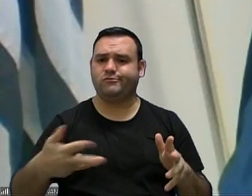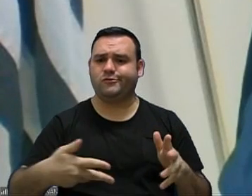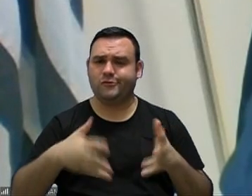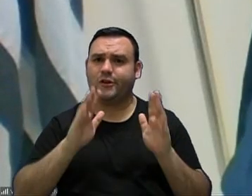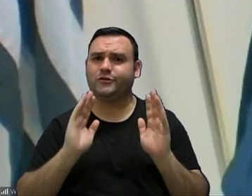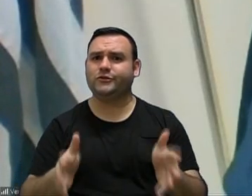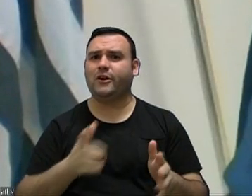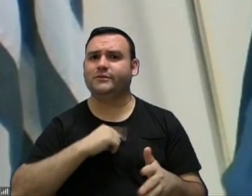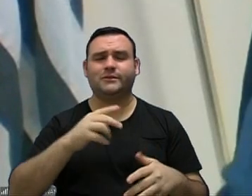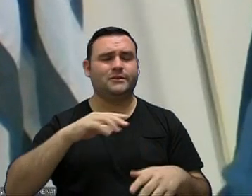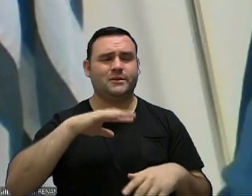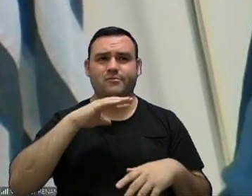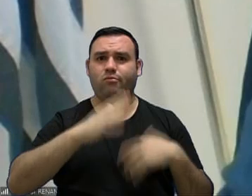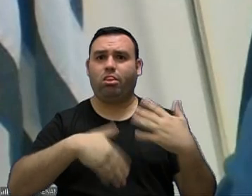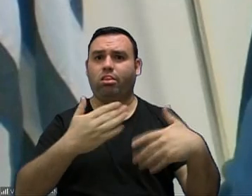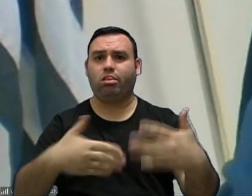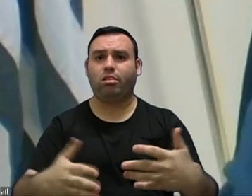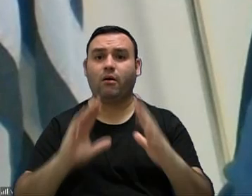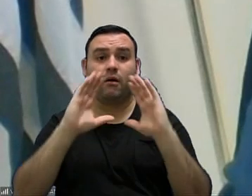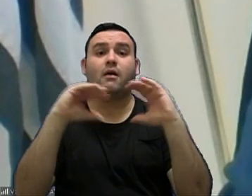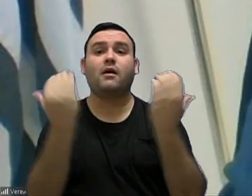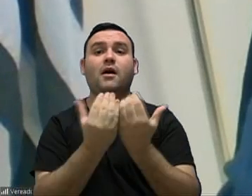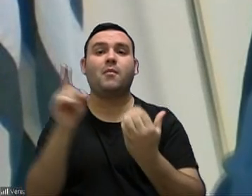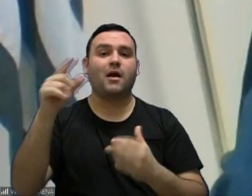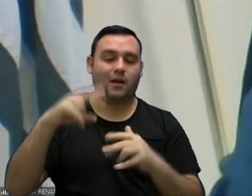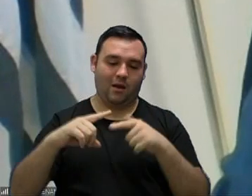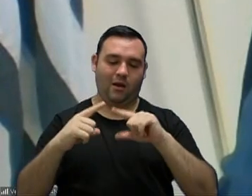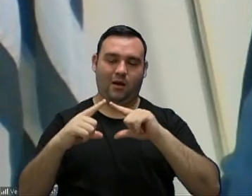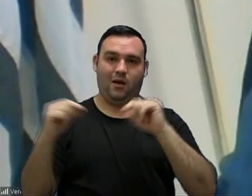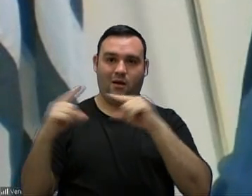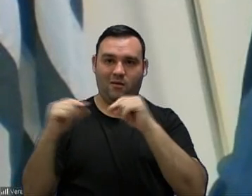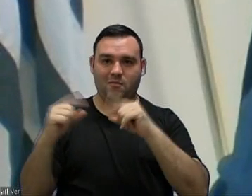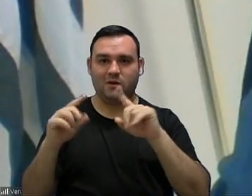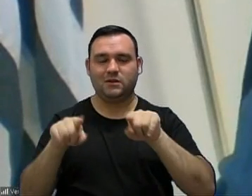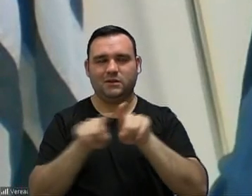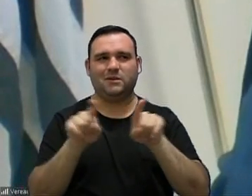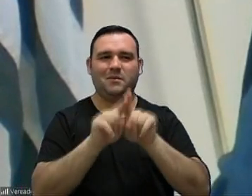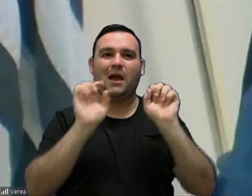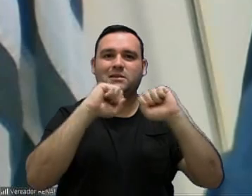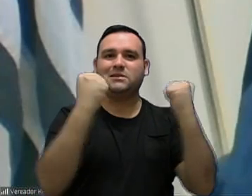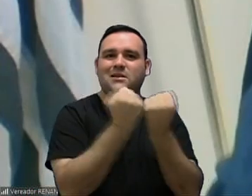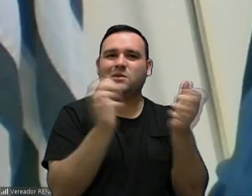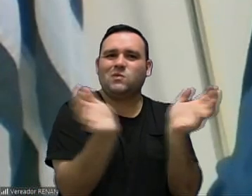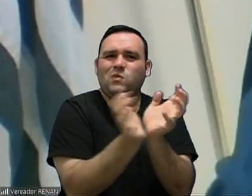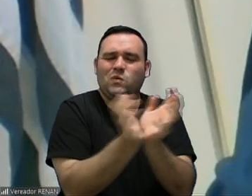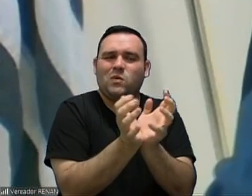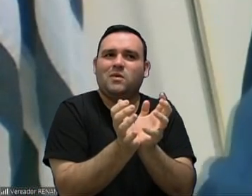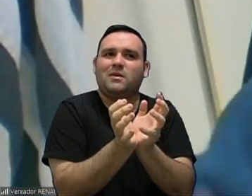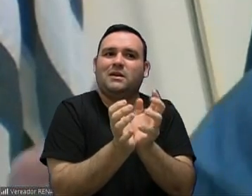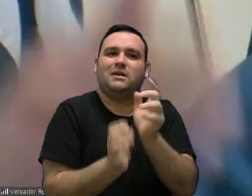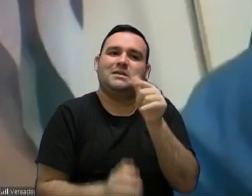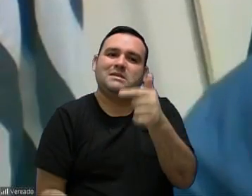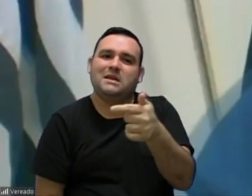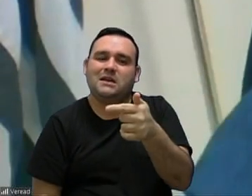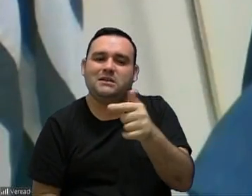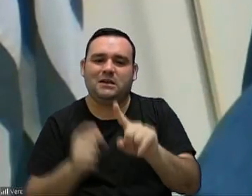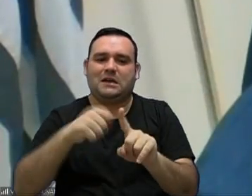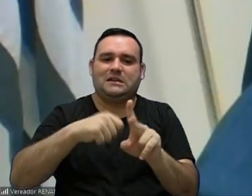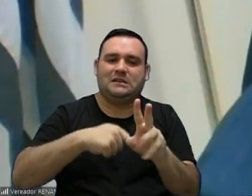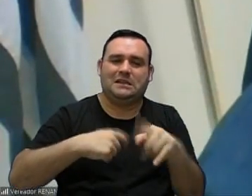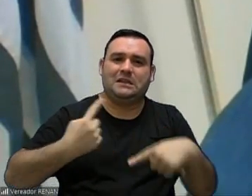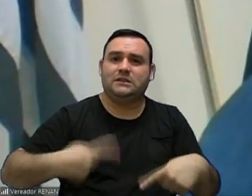Veja, na Câmara Federal e no Senado, pelo menos 7, 8 meses